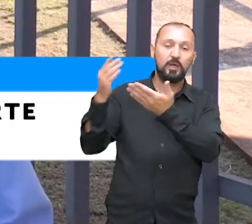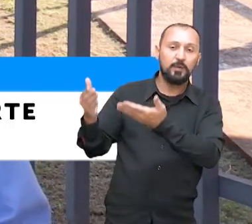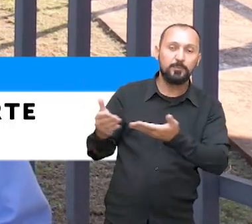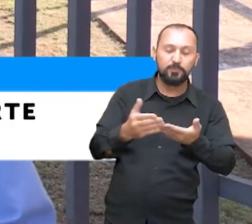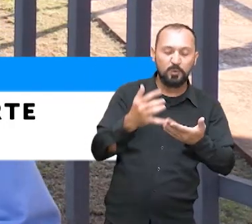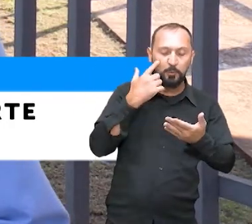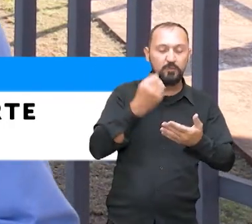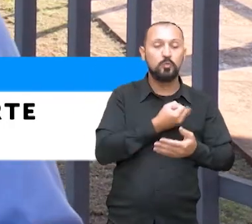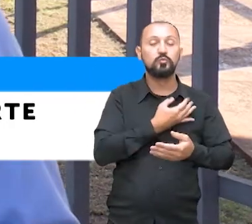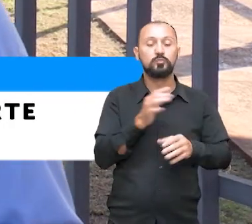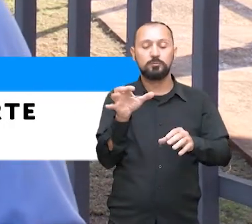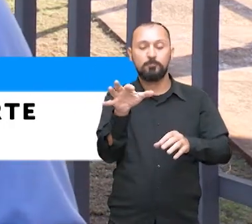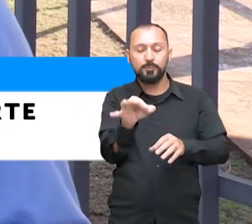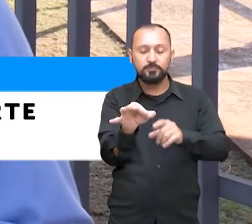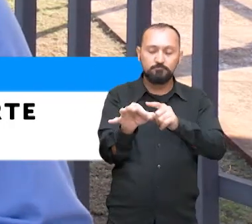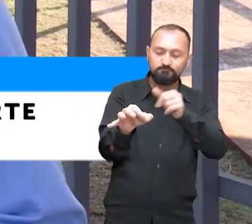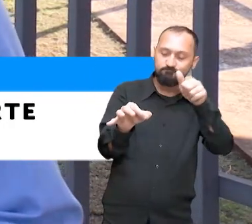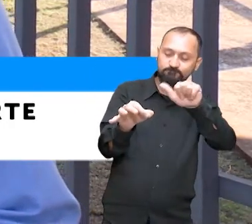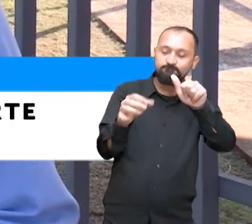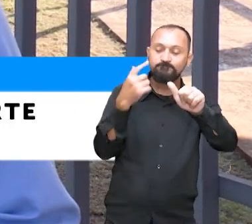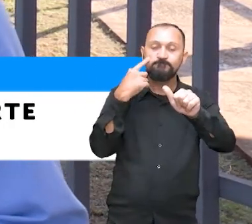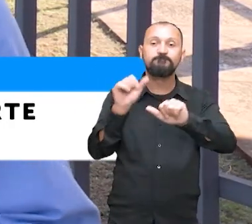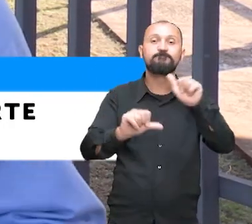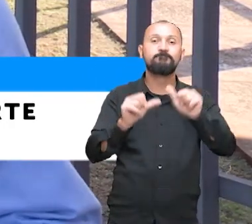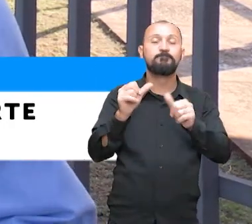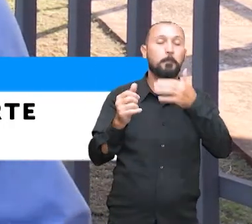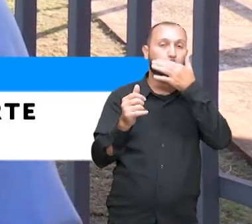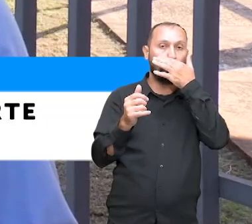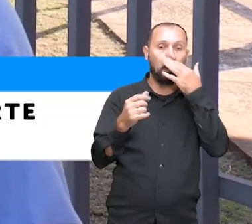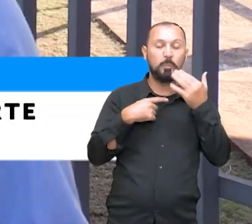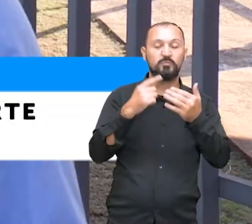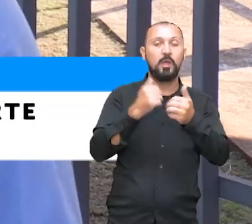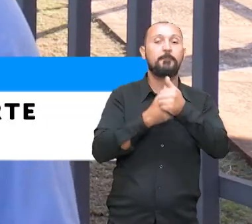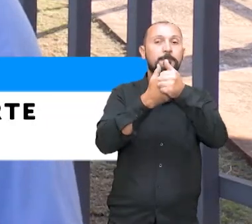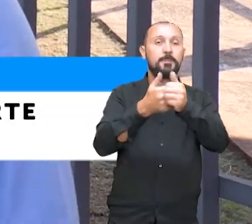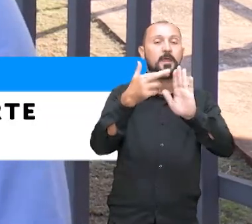irá recepcionar, conferir os lacres, fazer